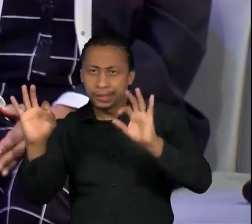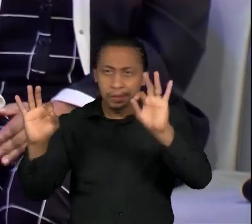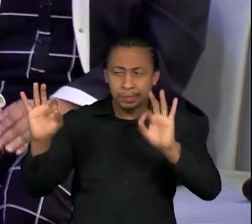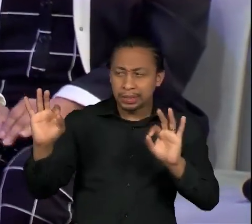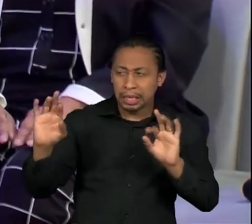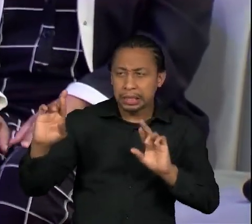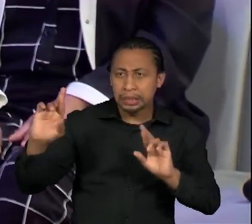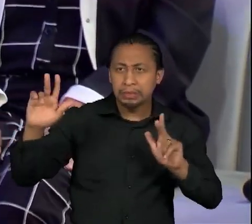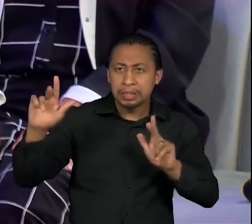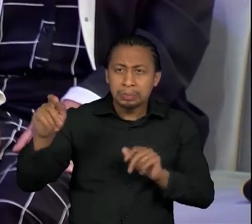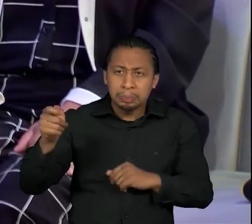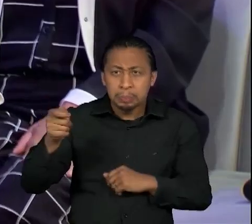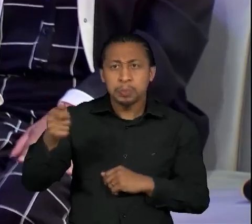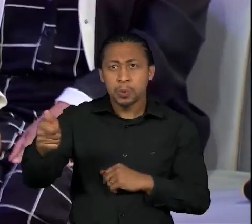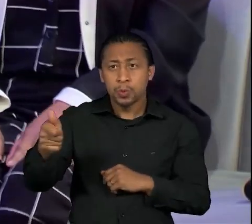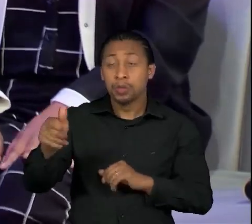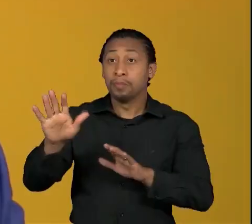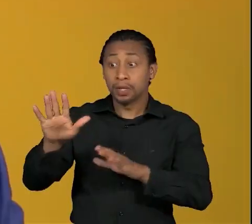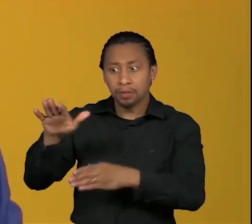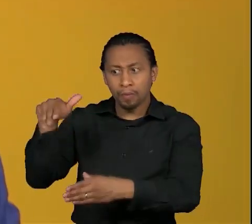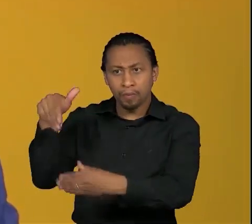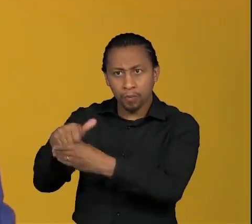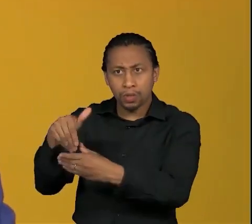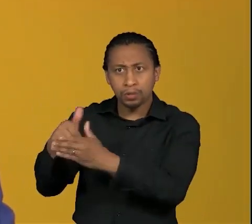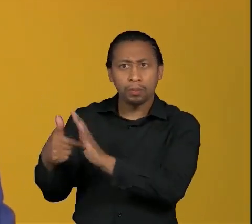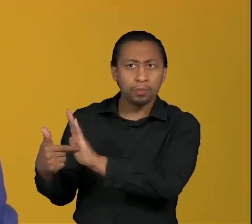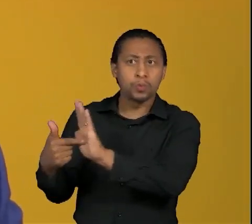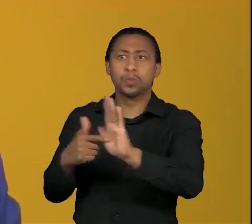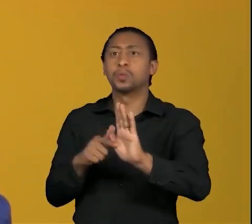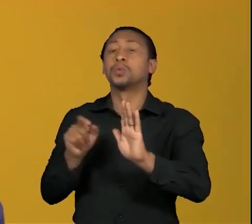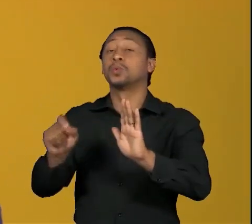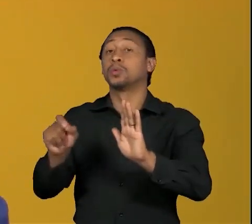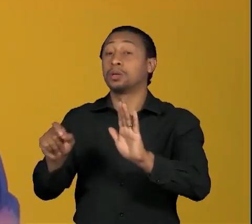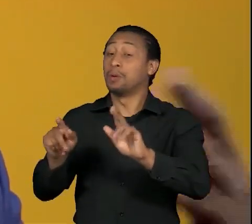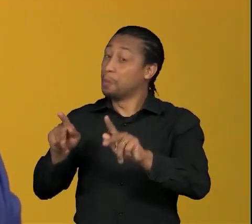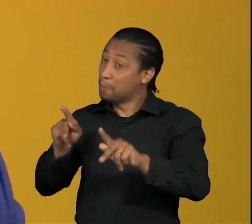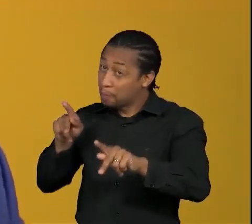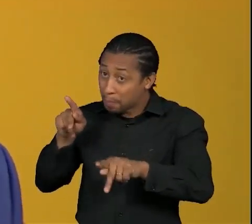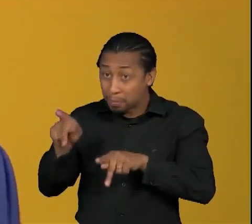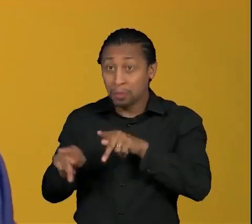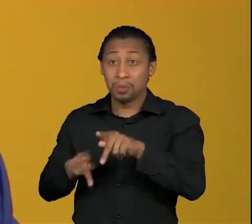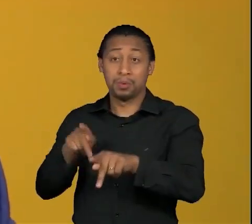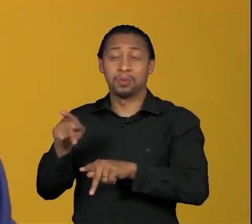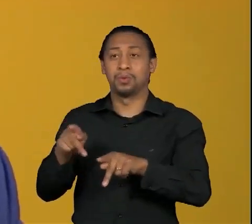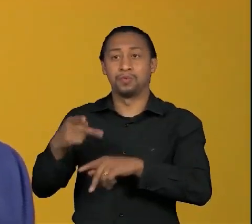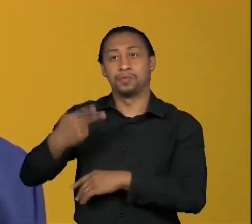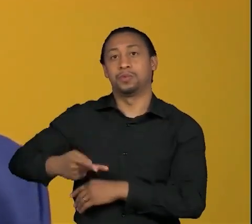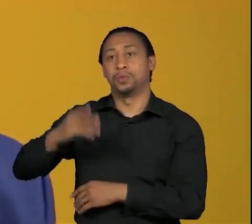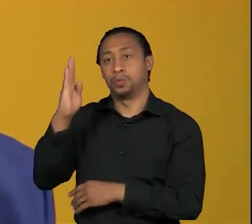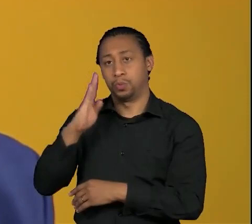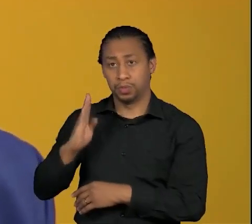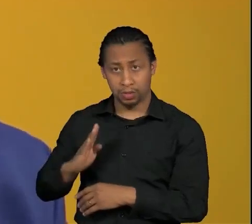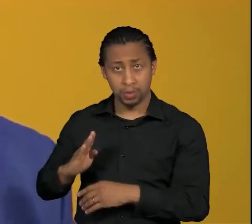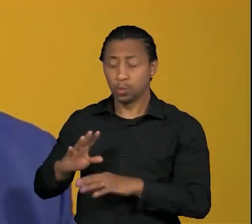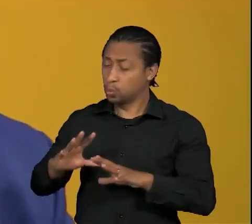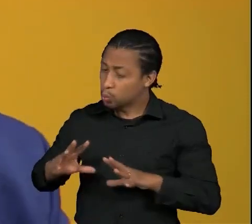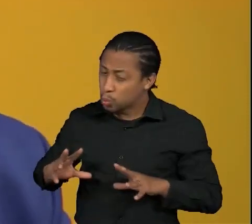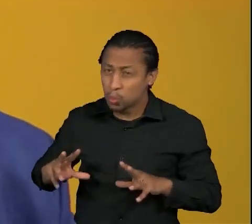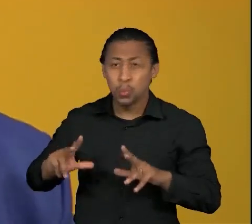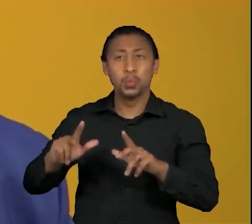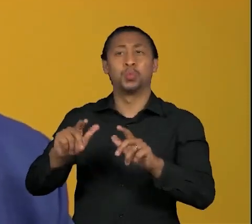votação, o que aconteceu foi que, de alguma forma, o povo brasileiro e todas as reivindicações feitas pelo povo, para o